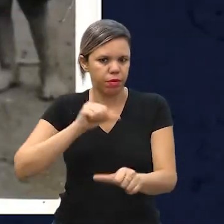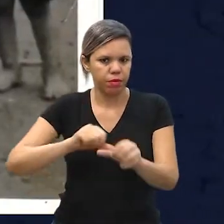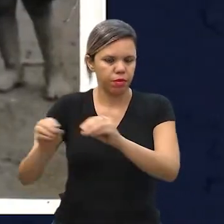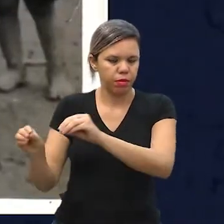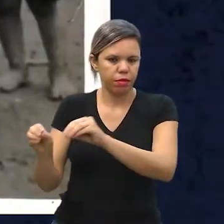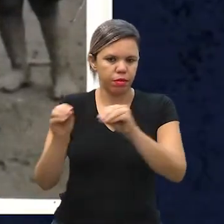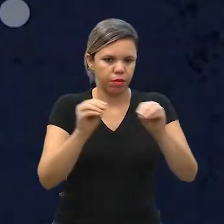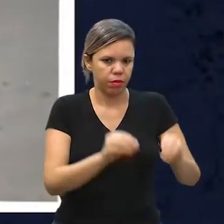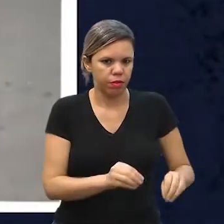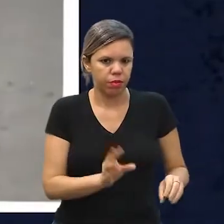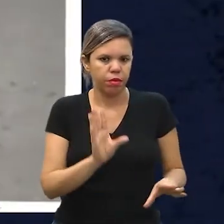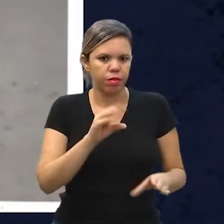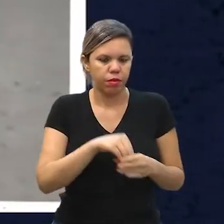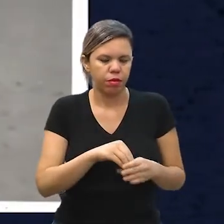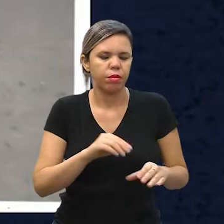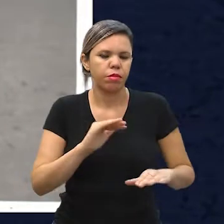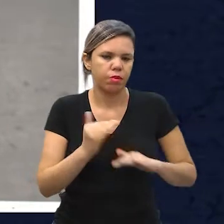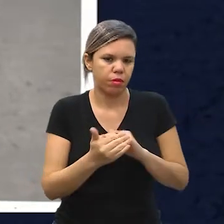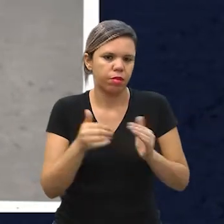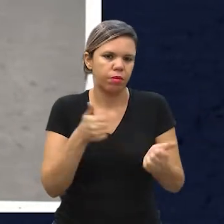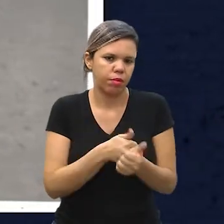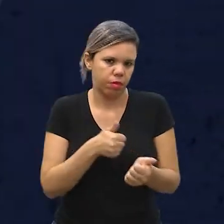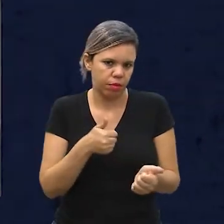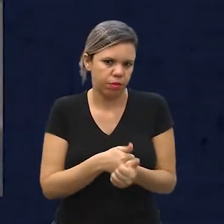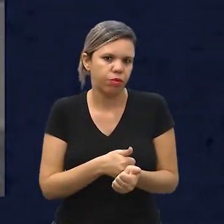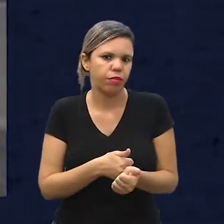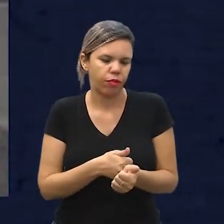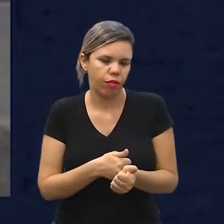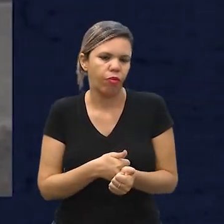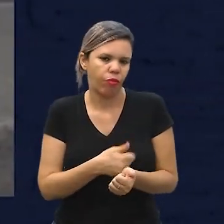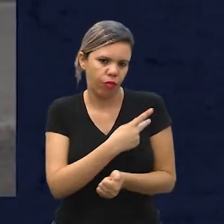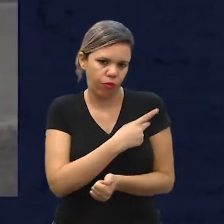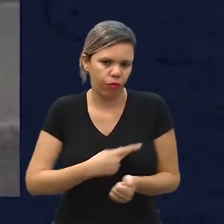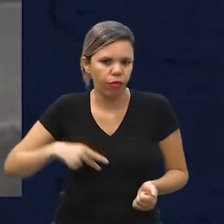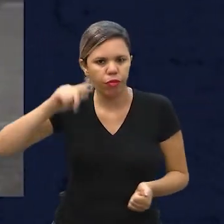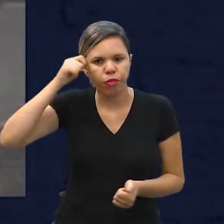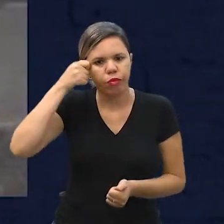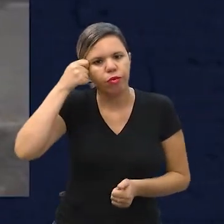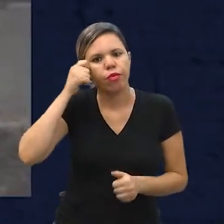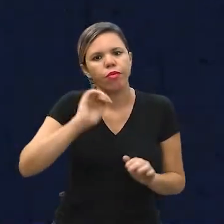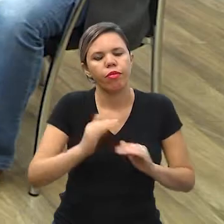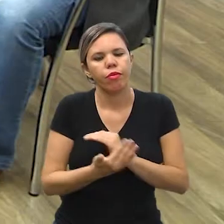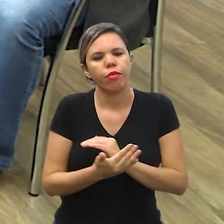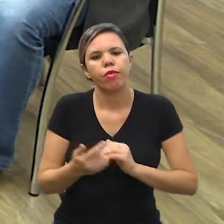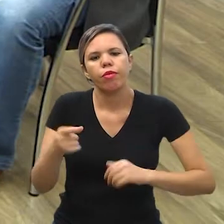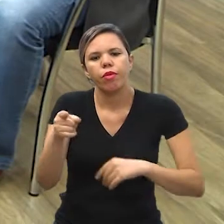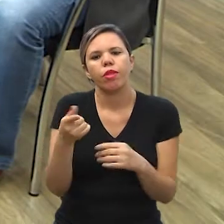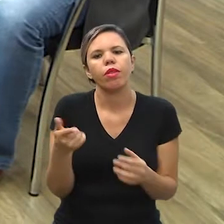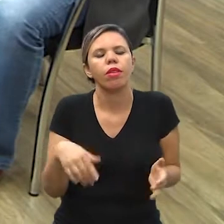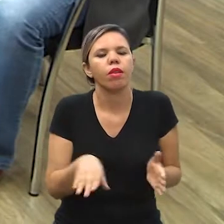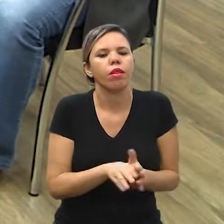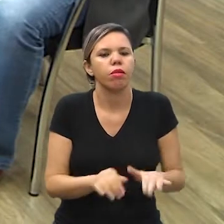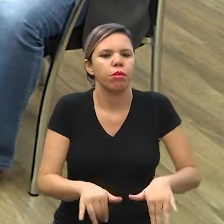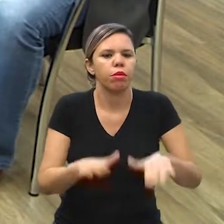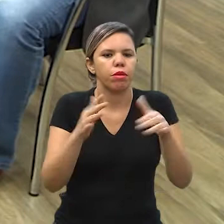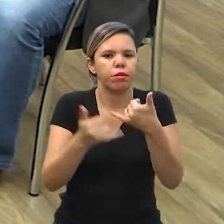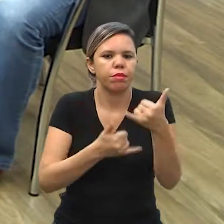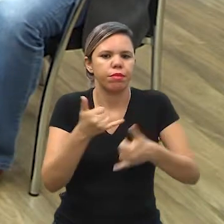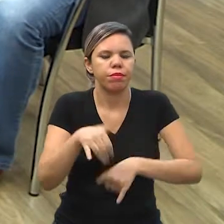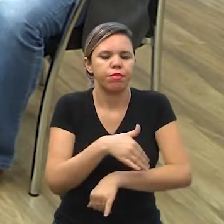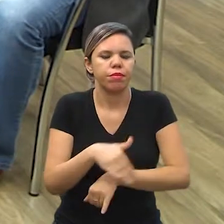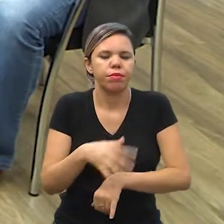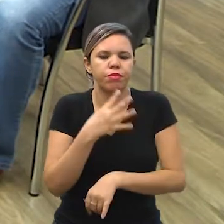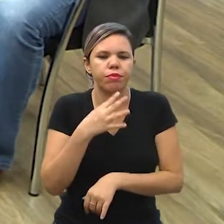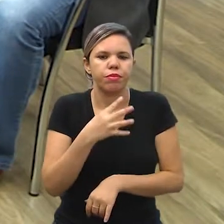eu mudei aqui tá na dentro da região mesmo né aqui na Ponte Preta e você chegou na sua infância a